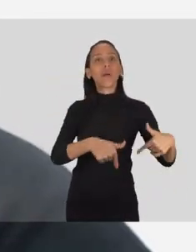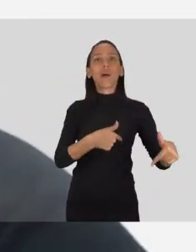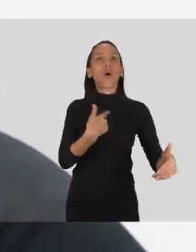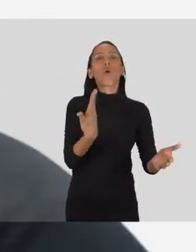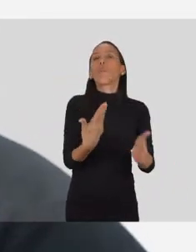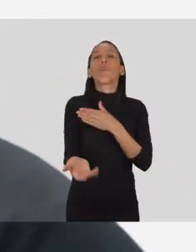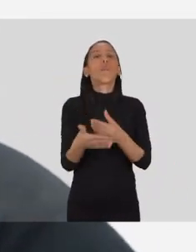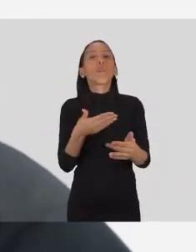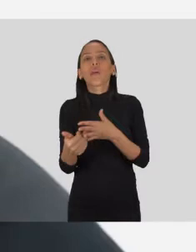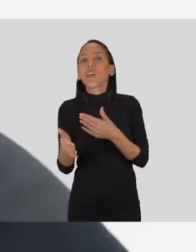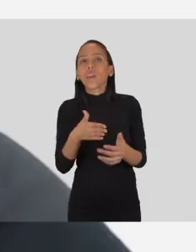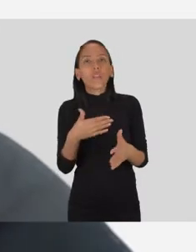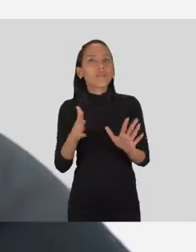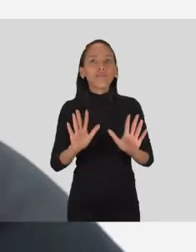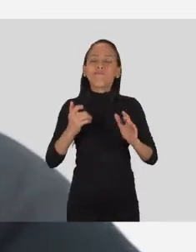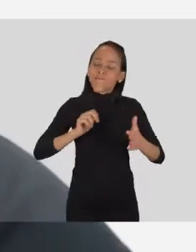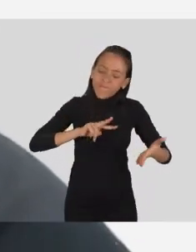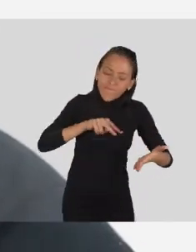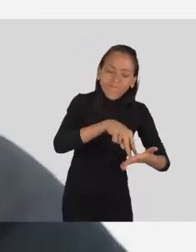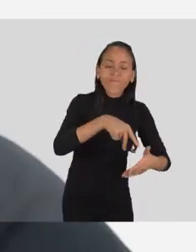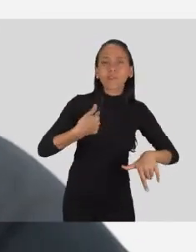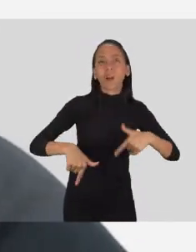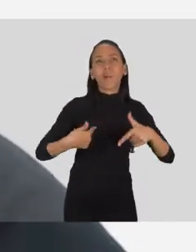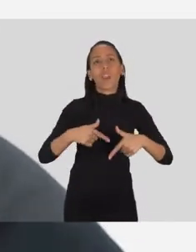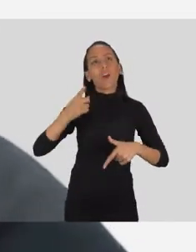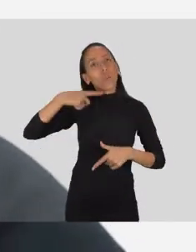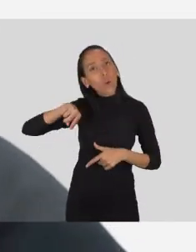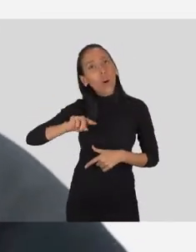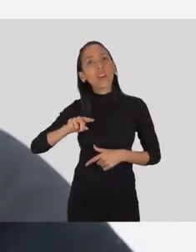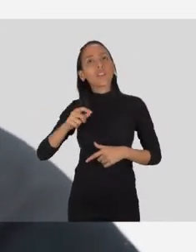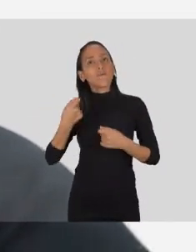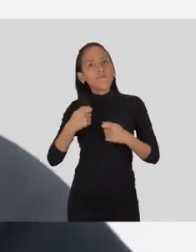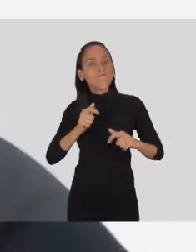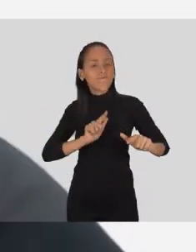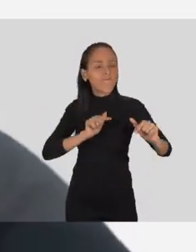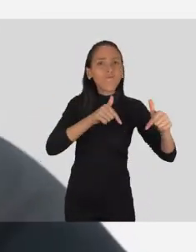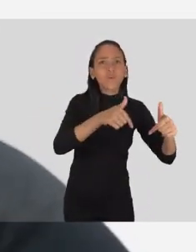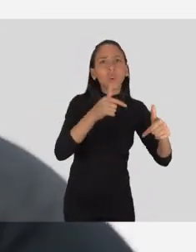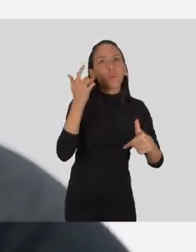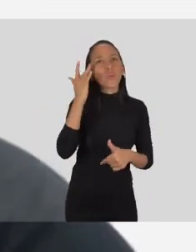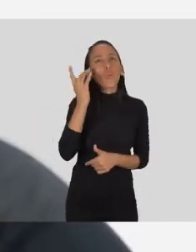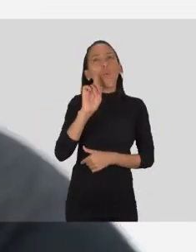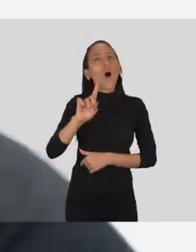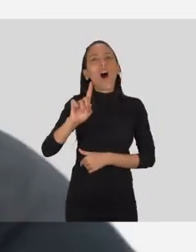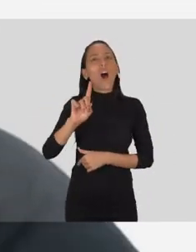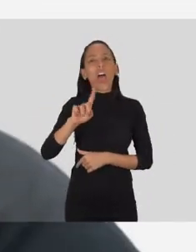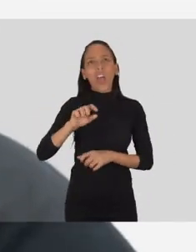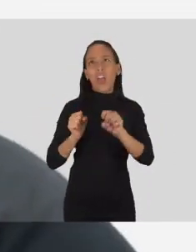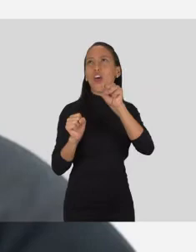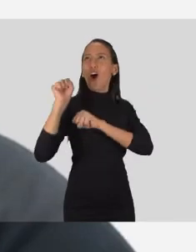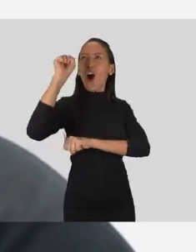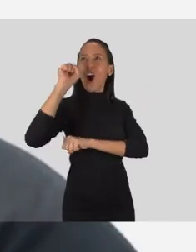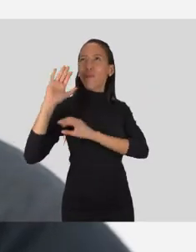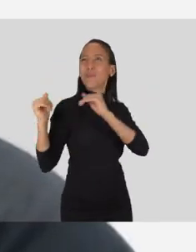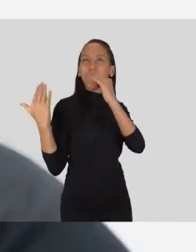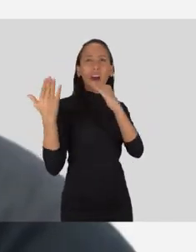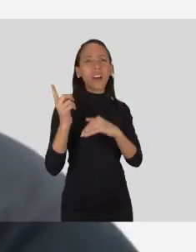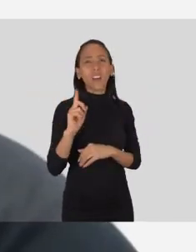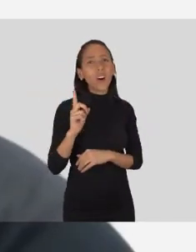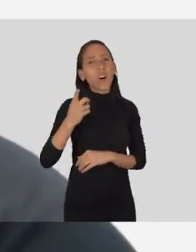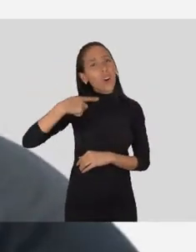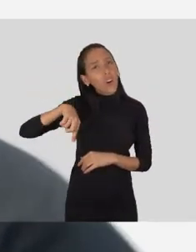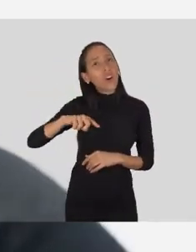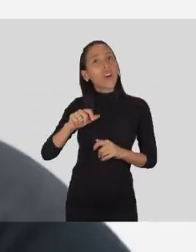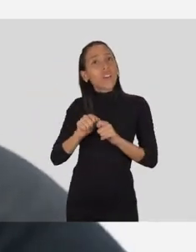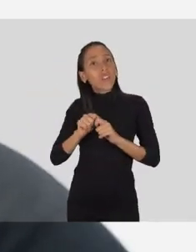independente do que venha, a gente já vem preparado para isso, sabe? Então, não acho que foi um ato heróico, eu acho que a gente